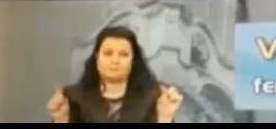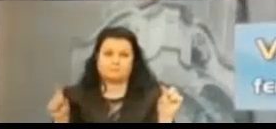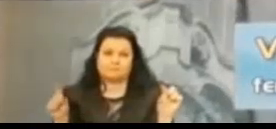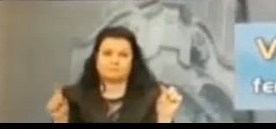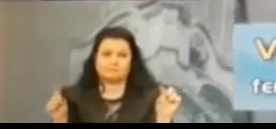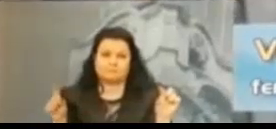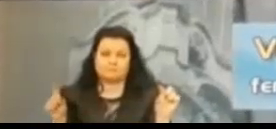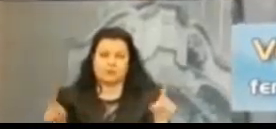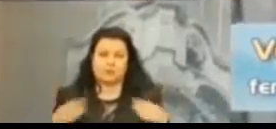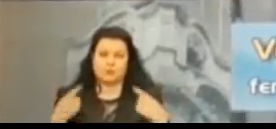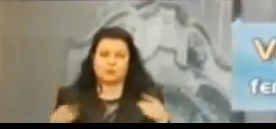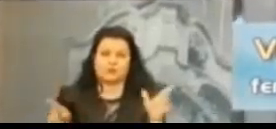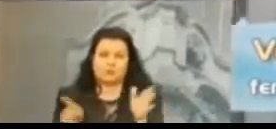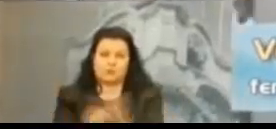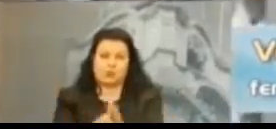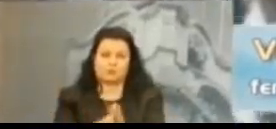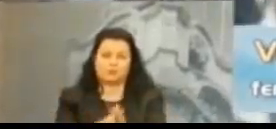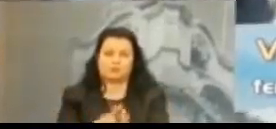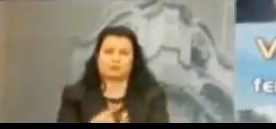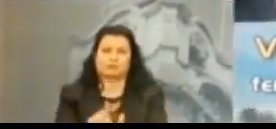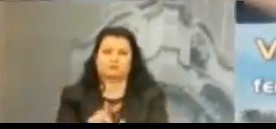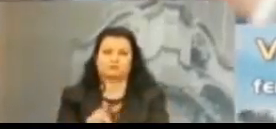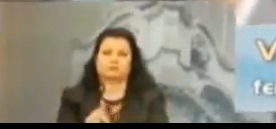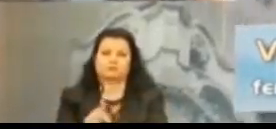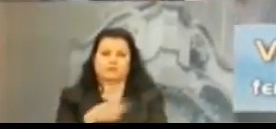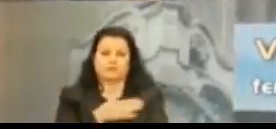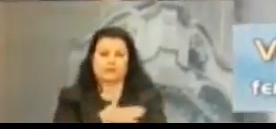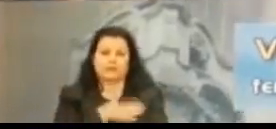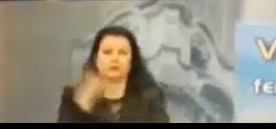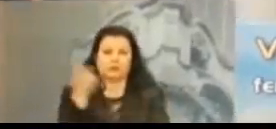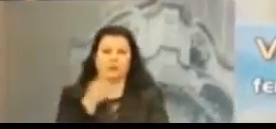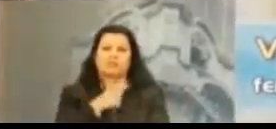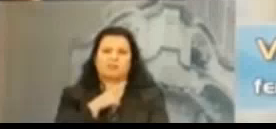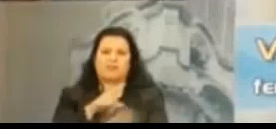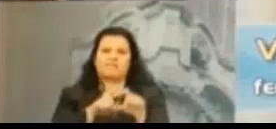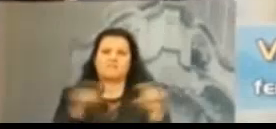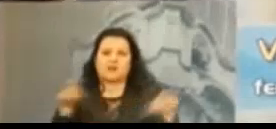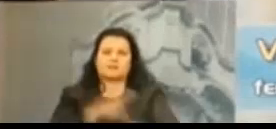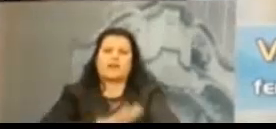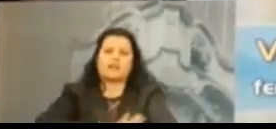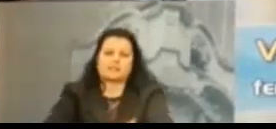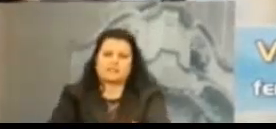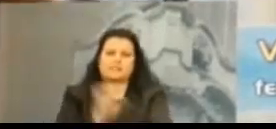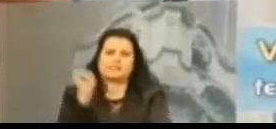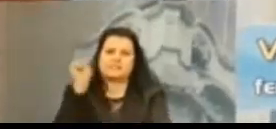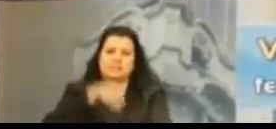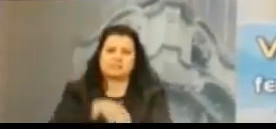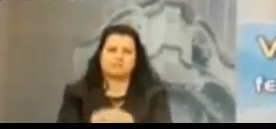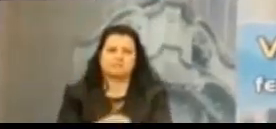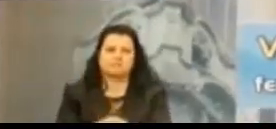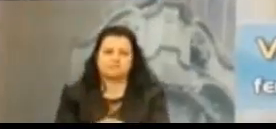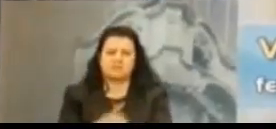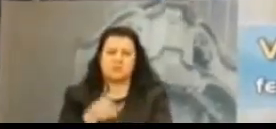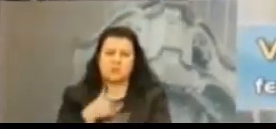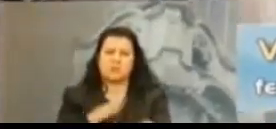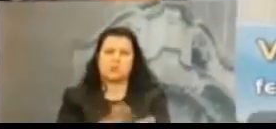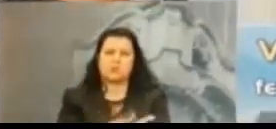rio-grandense. Ela tem parte de cunho racista, sim. Portanto, eu quero